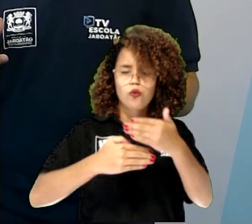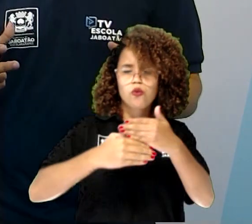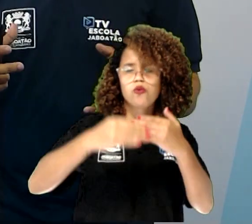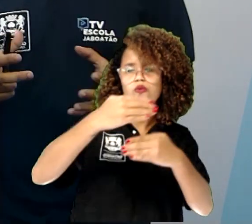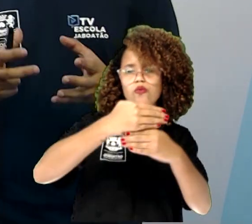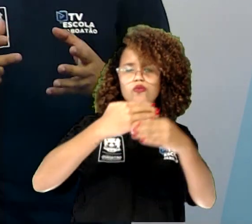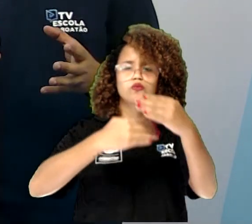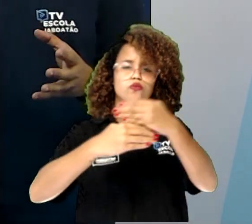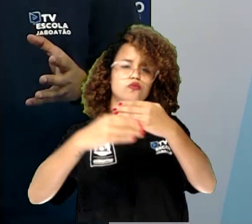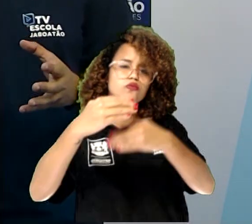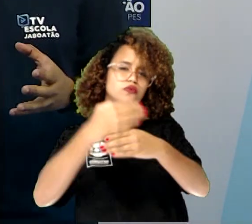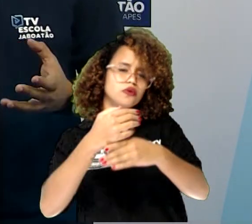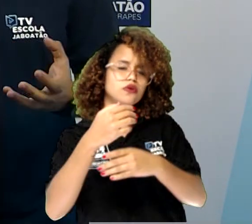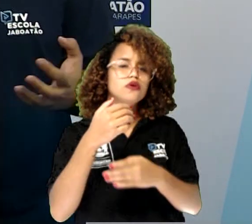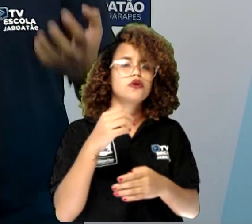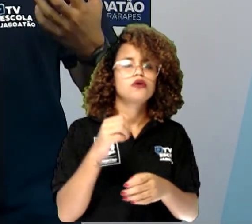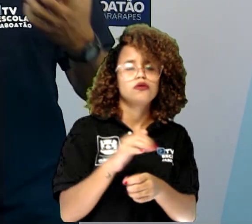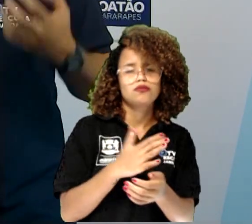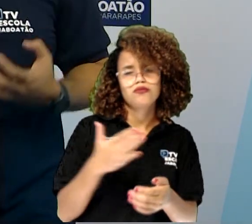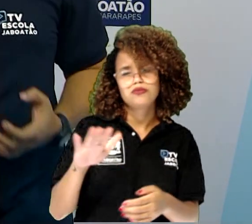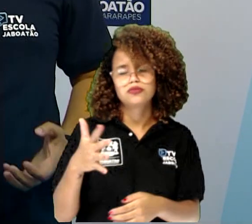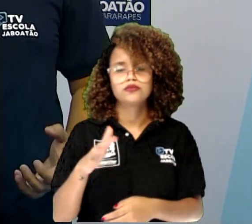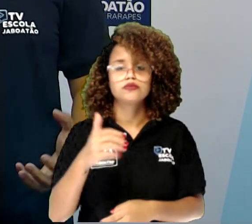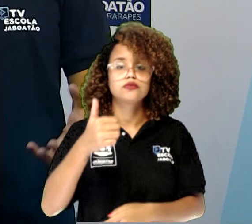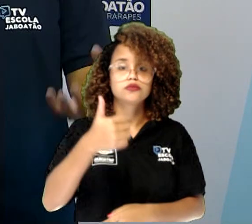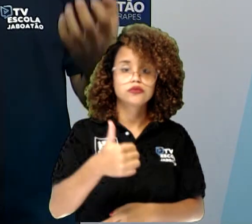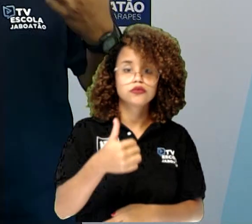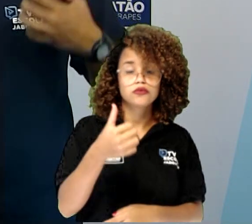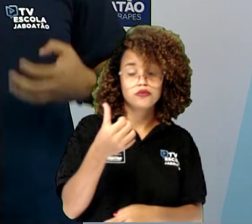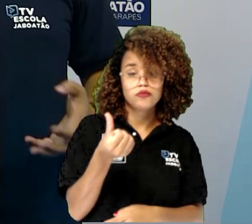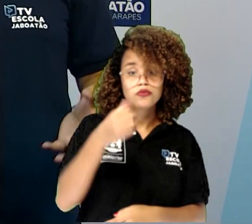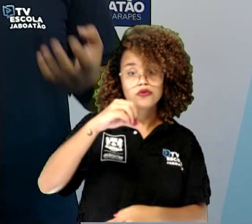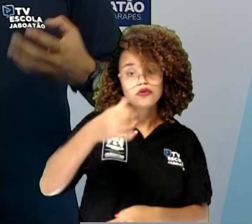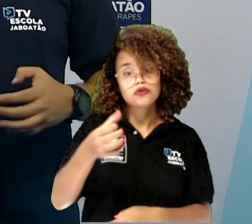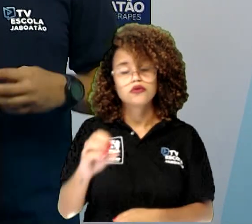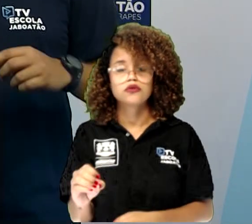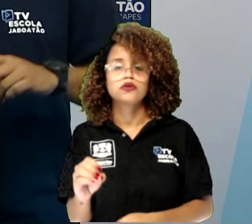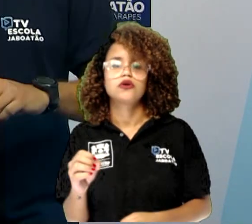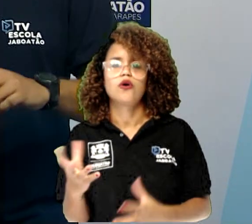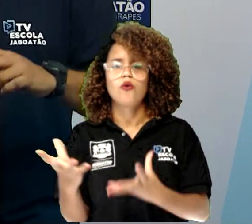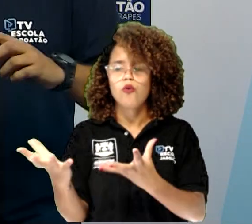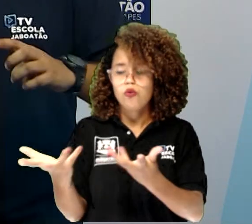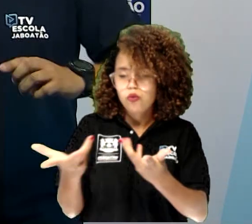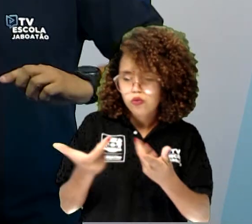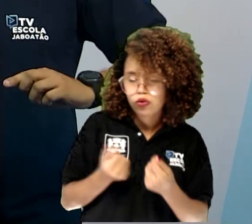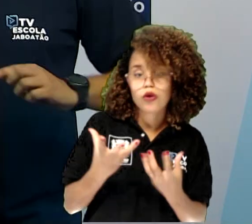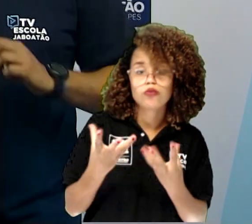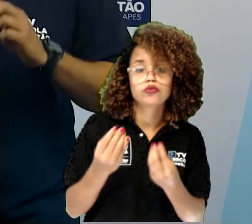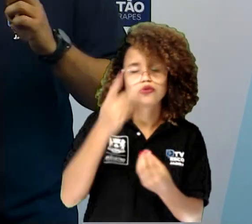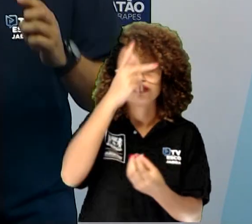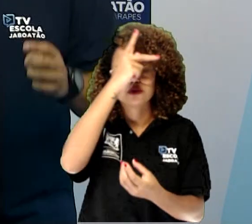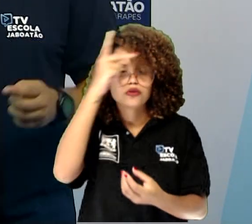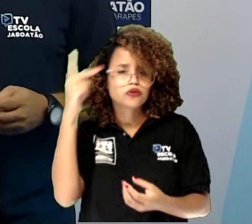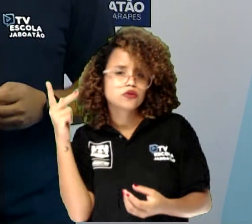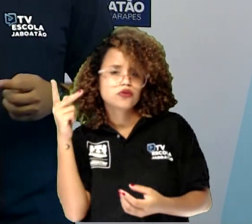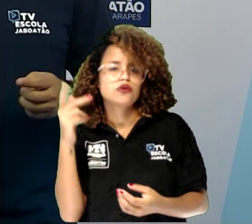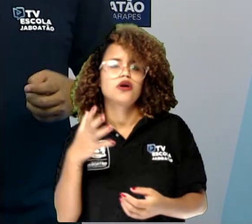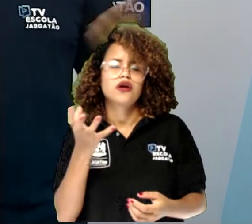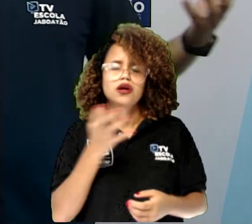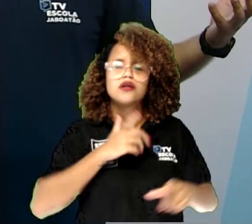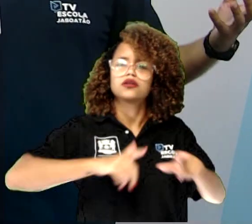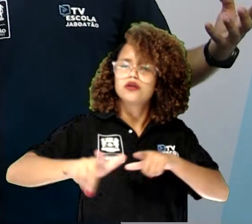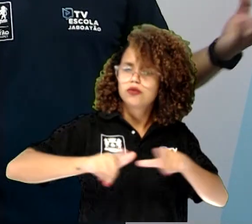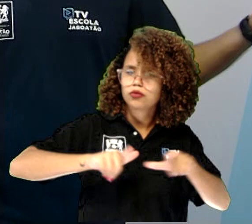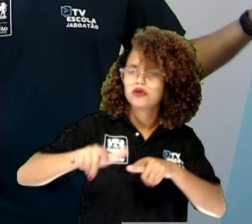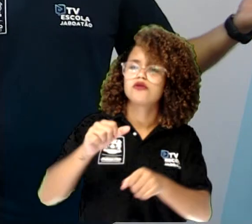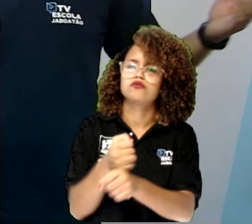ali no início dos anos 60, ele atraiu muita gente para aquela região, seja para trabalhar na obra da construção ou